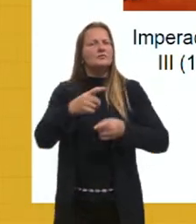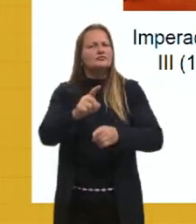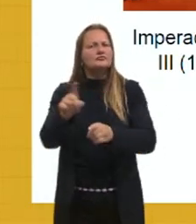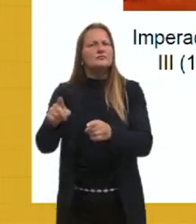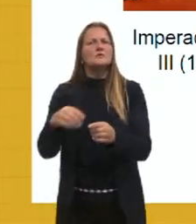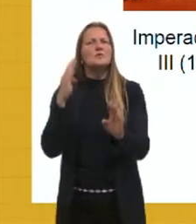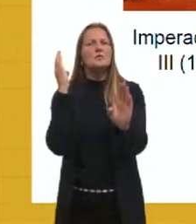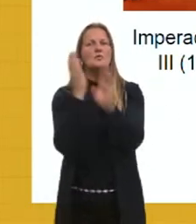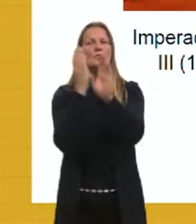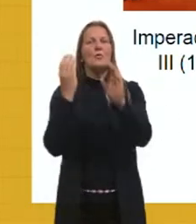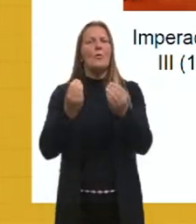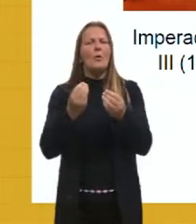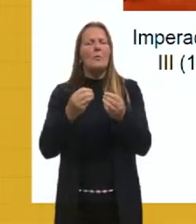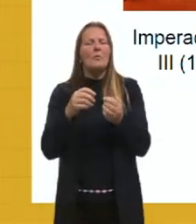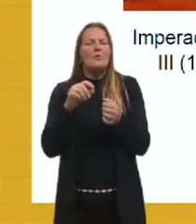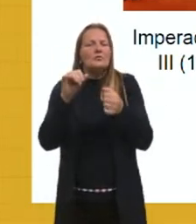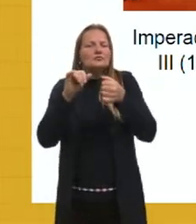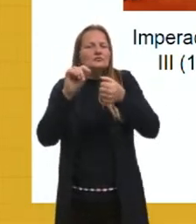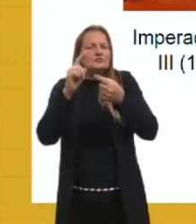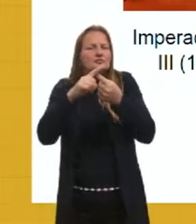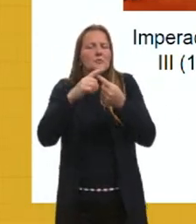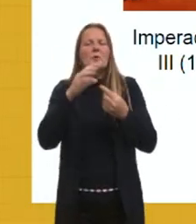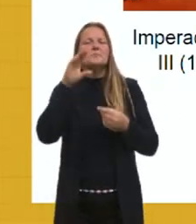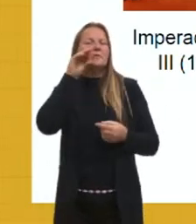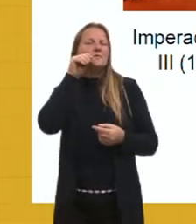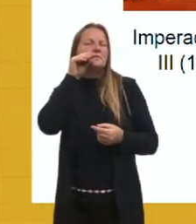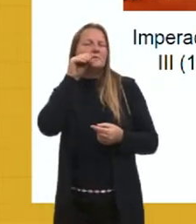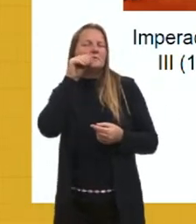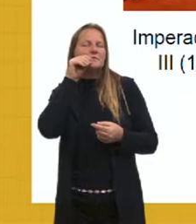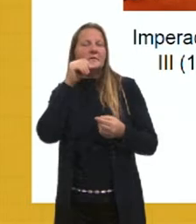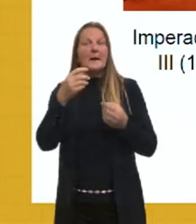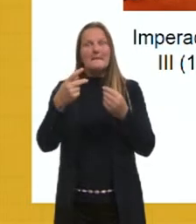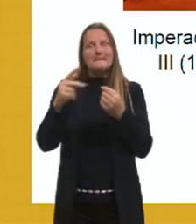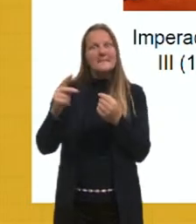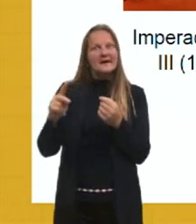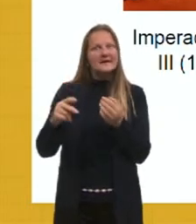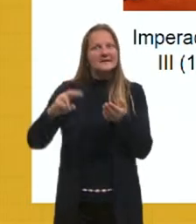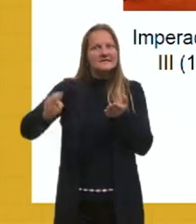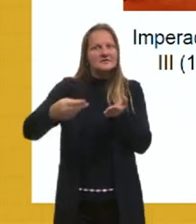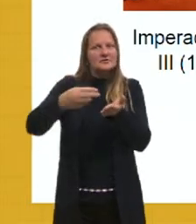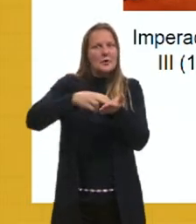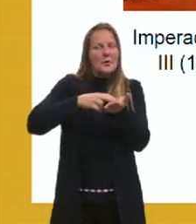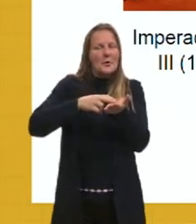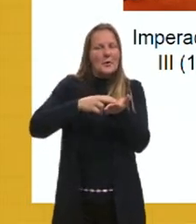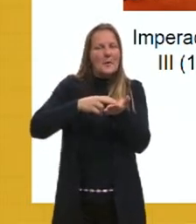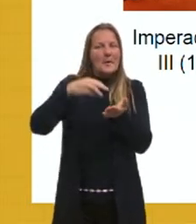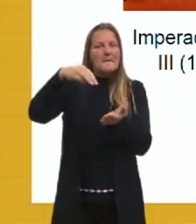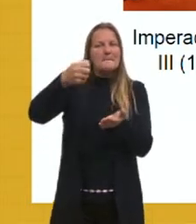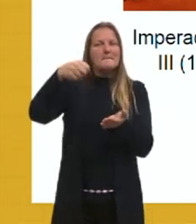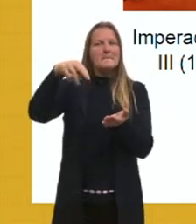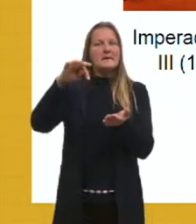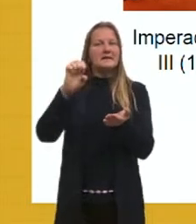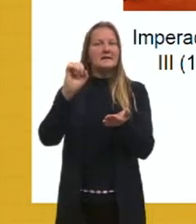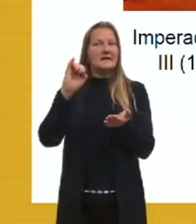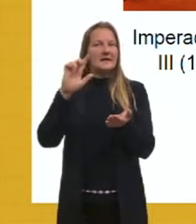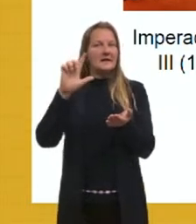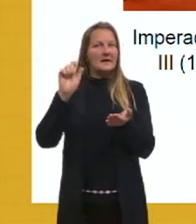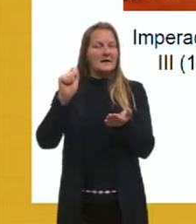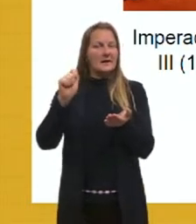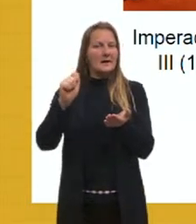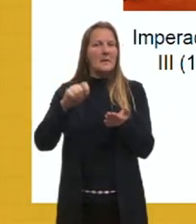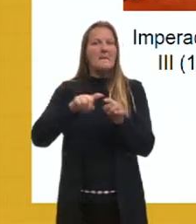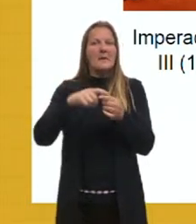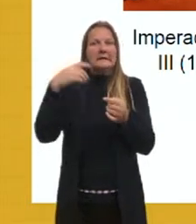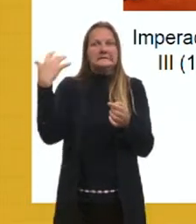que eles descobrissem algo que tivesse o gosto e a aparência similar a manteiga mas que claro custasse menos já